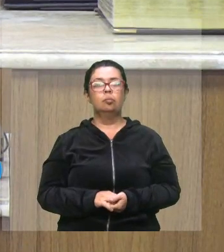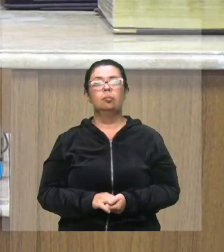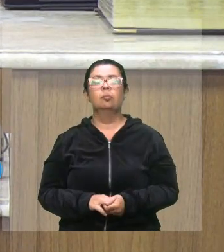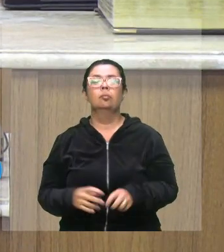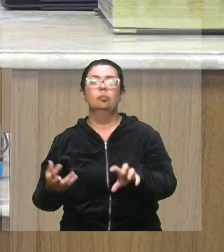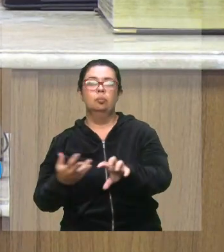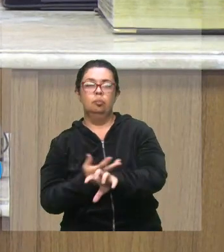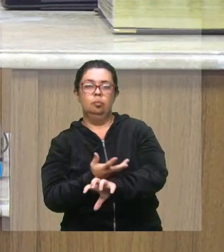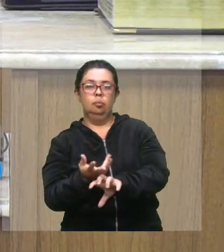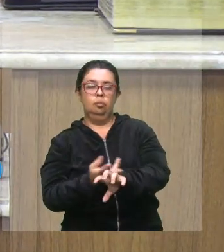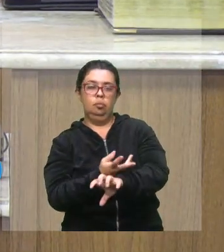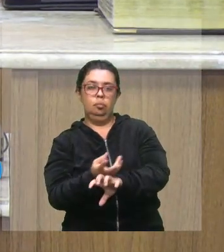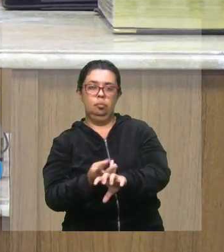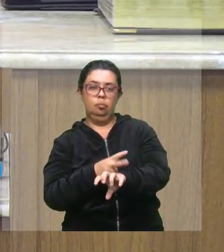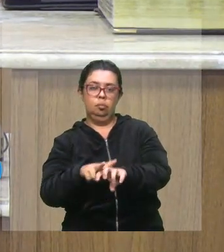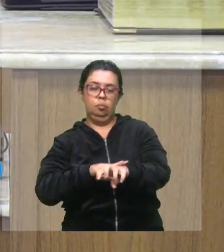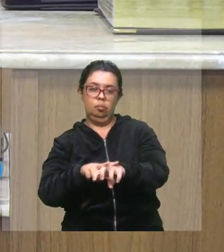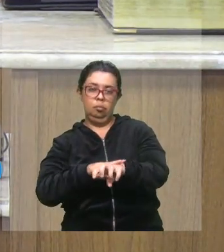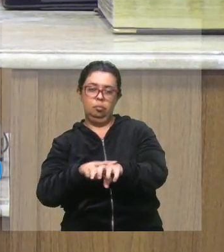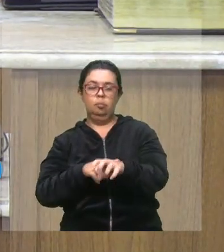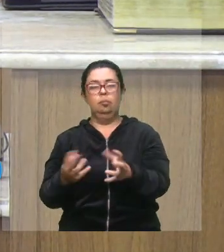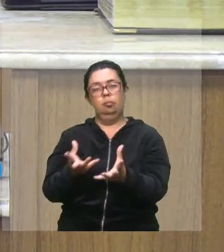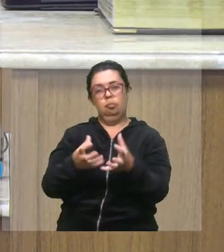comunitária Semeando o Futuro, que está abandonada.